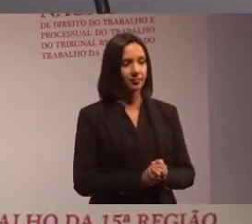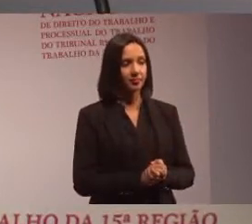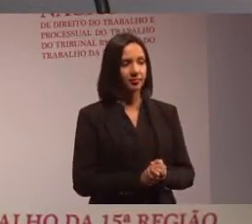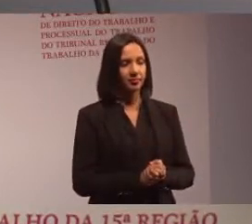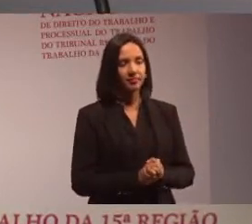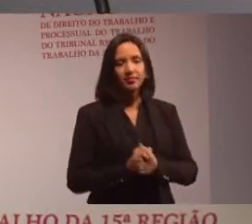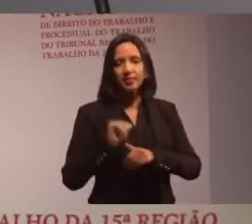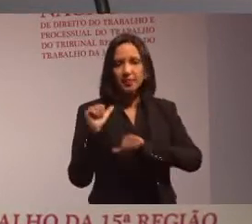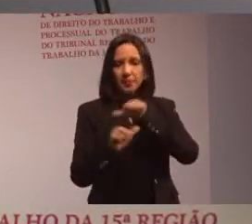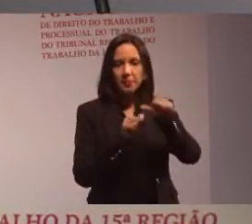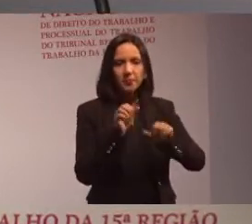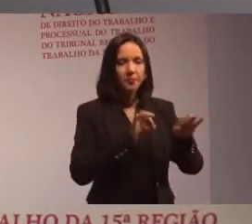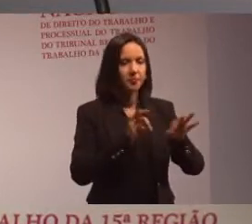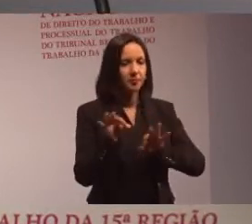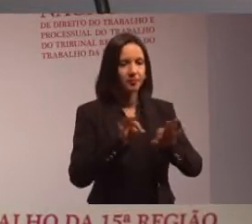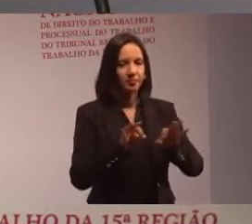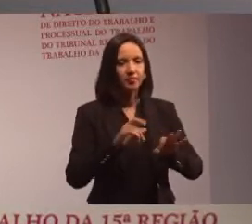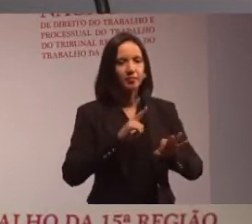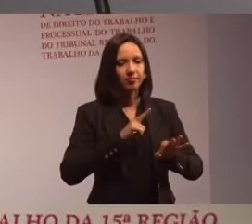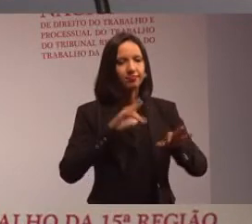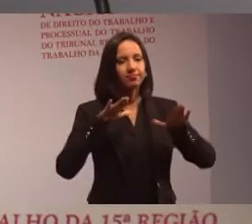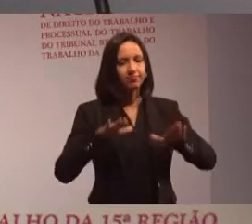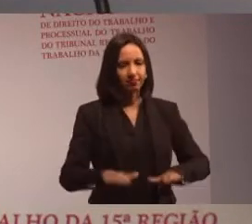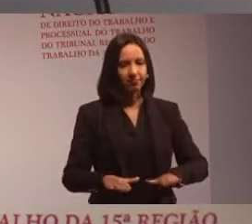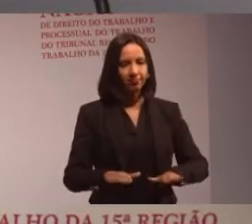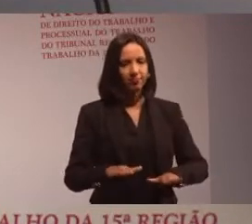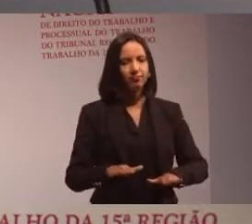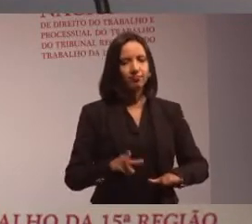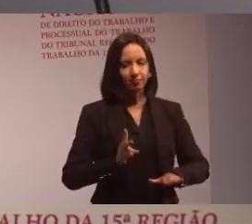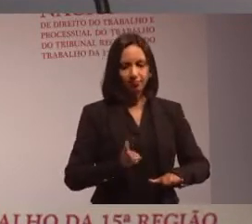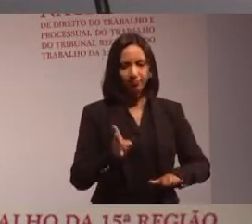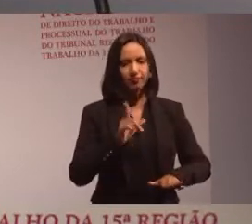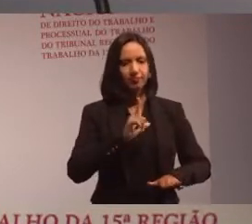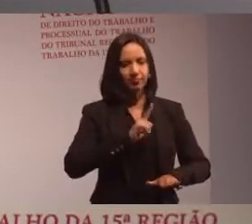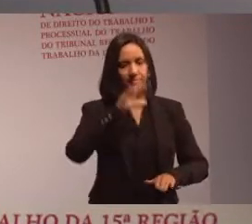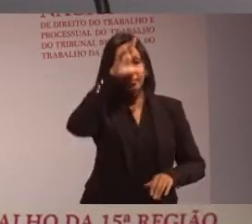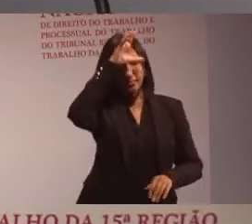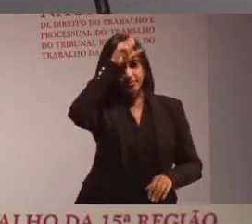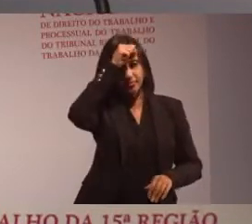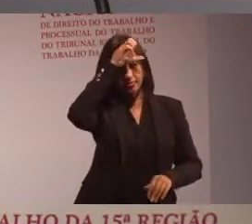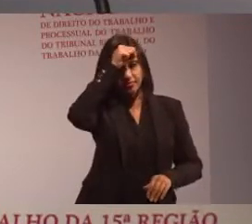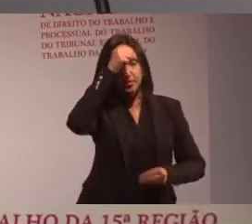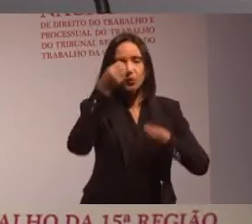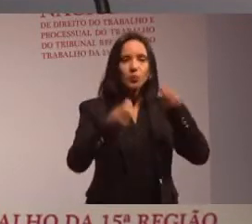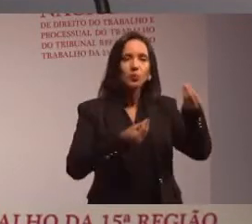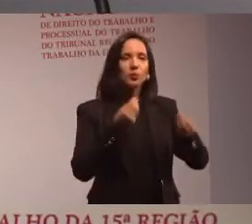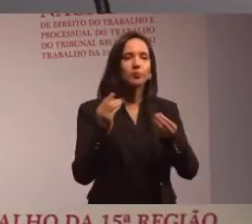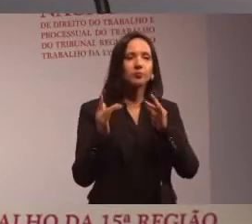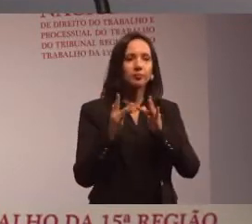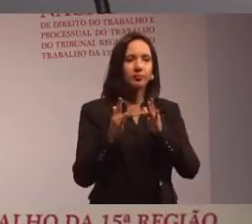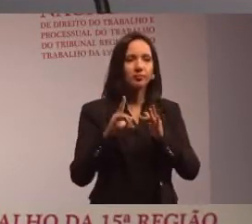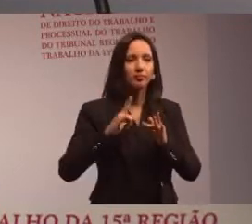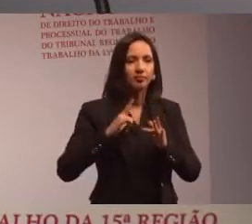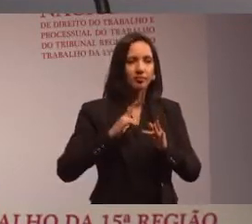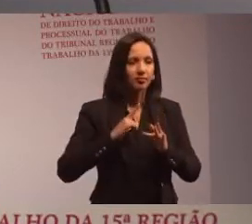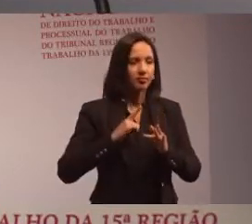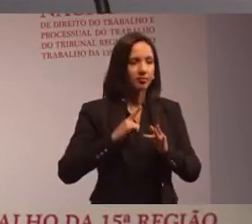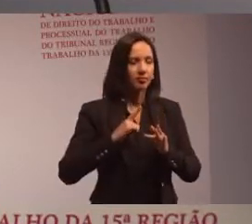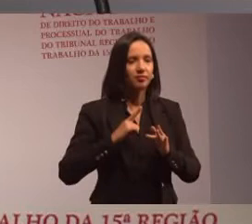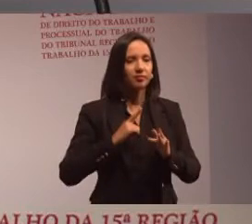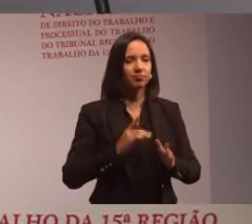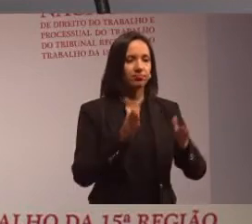essa mudança organizacional ela veio para ficar, nós ainda estamos aprendendo a lidar com ela. Existem prós,